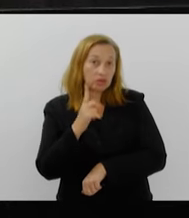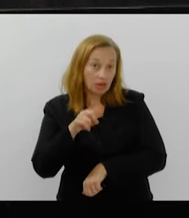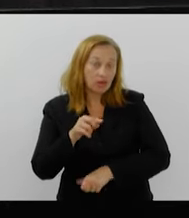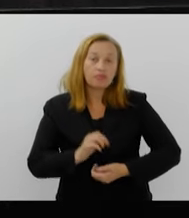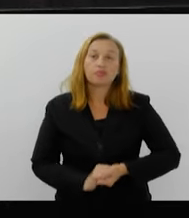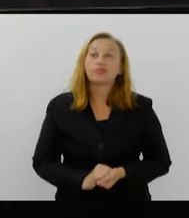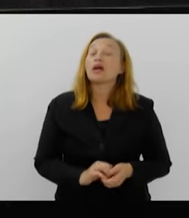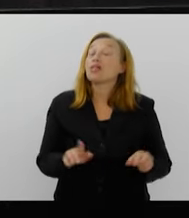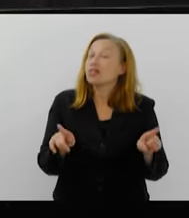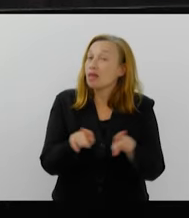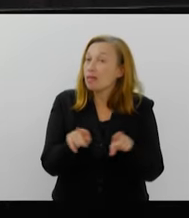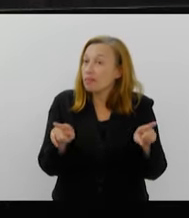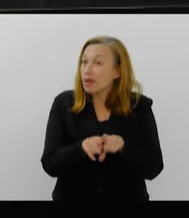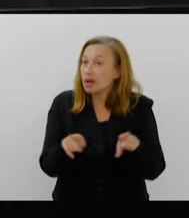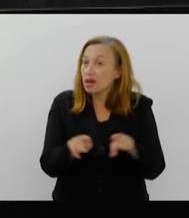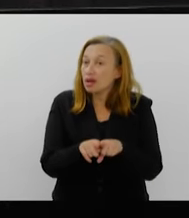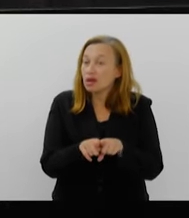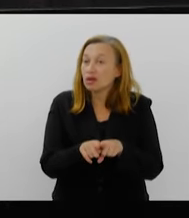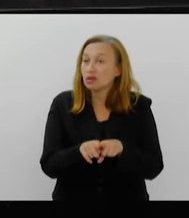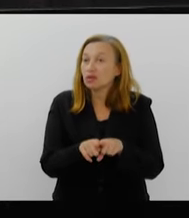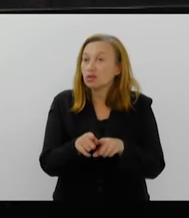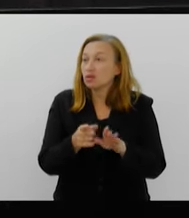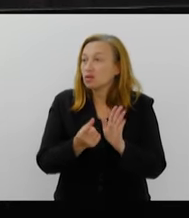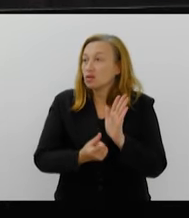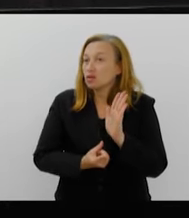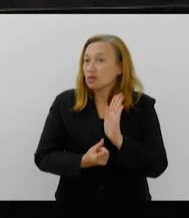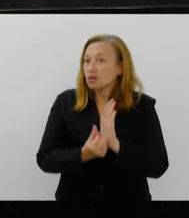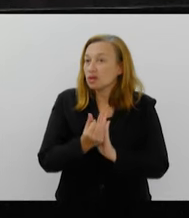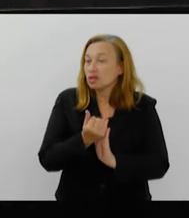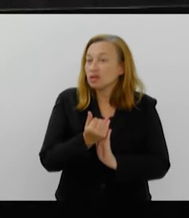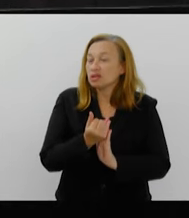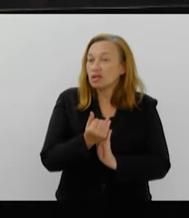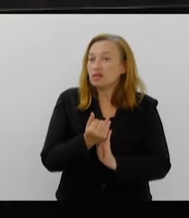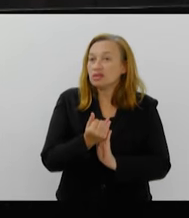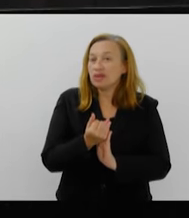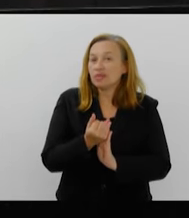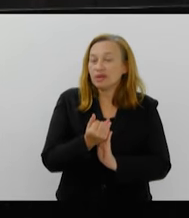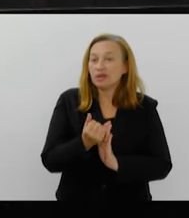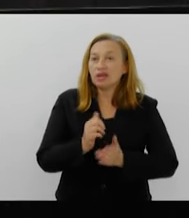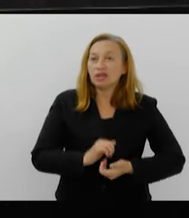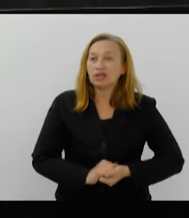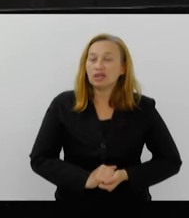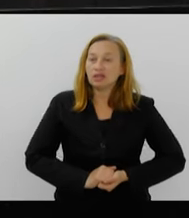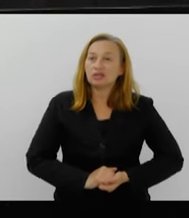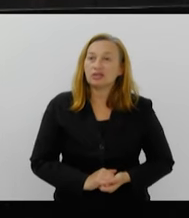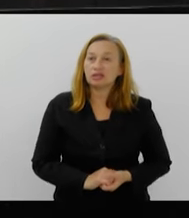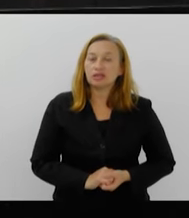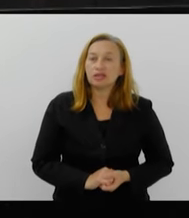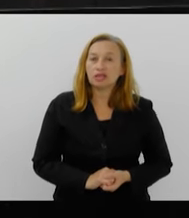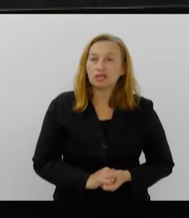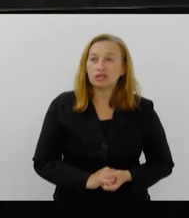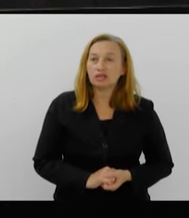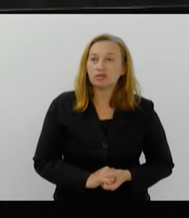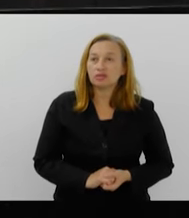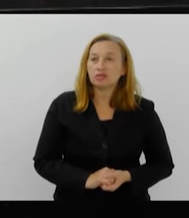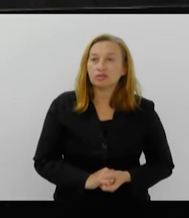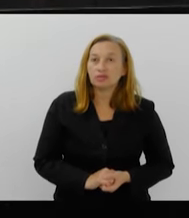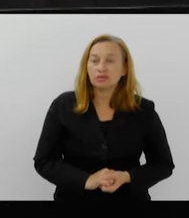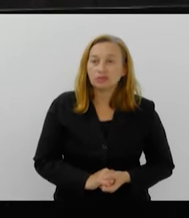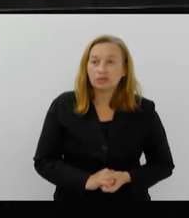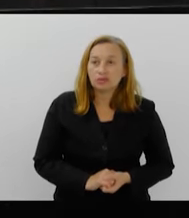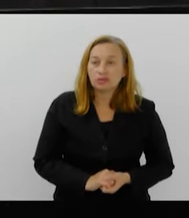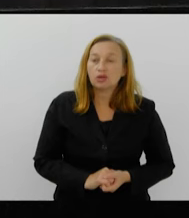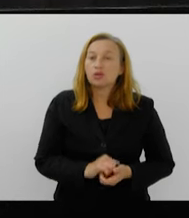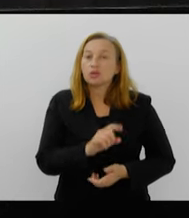E também cortes de orçamento, tanto para ações voltadas para as mulheres, corte